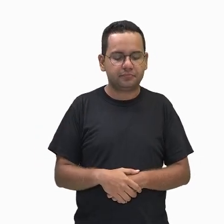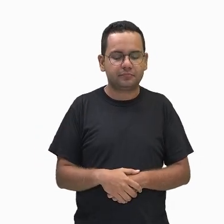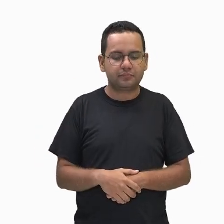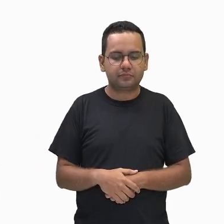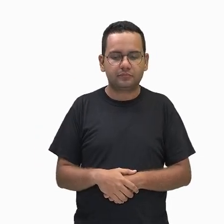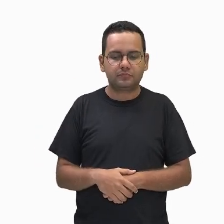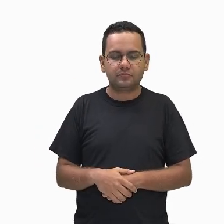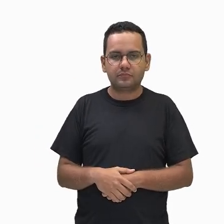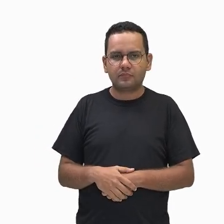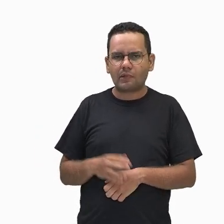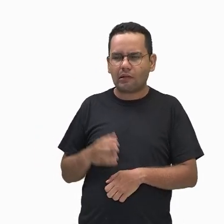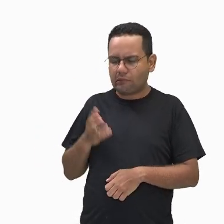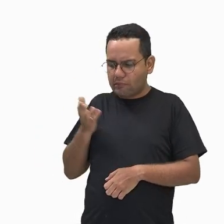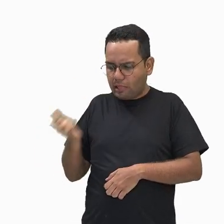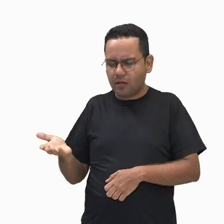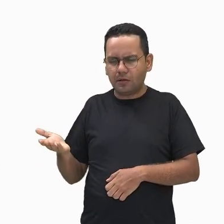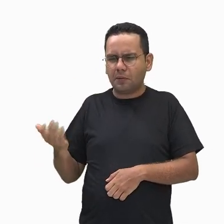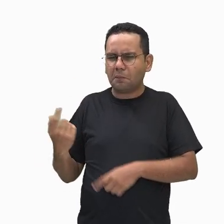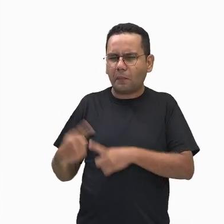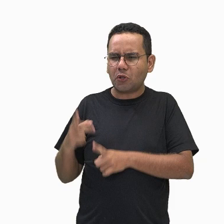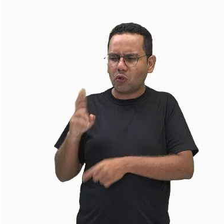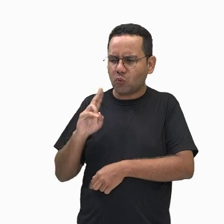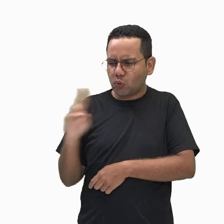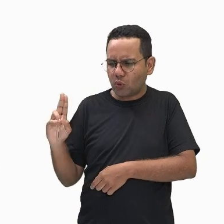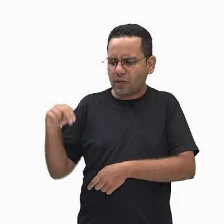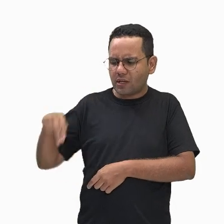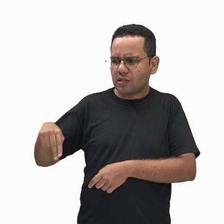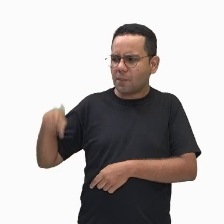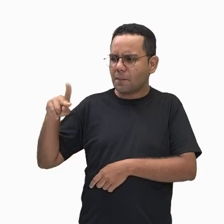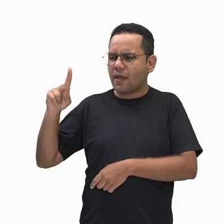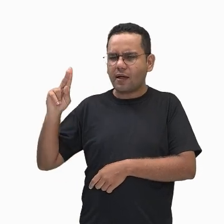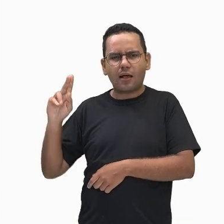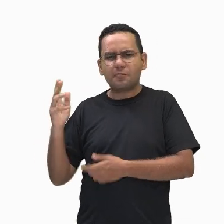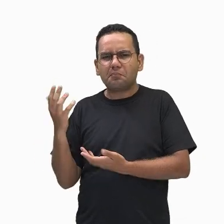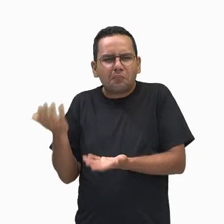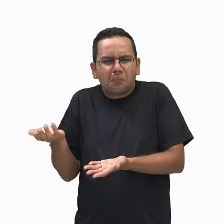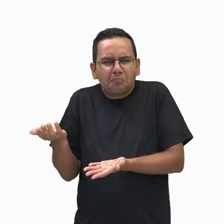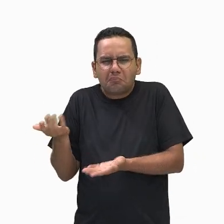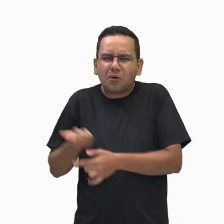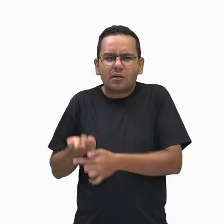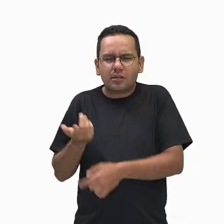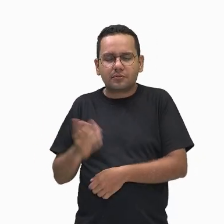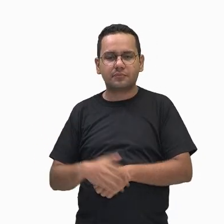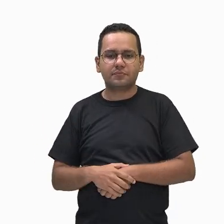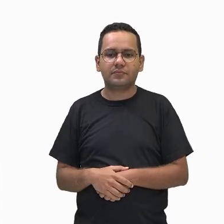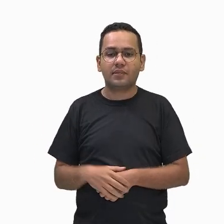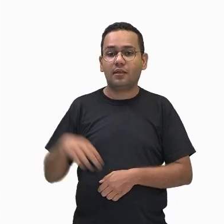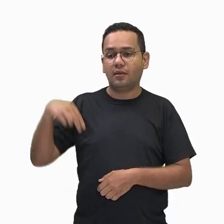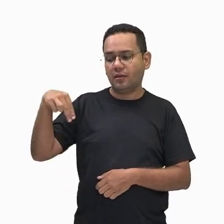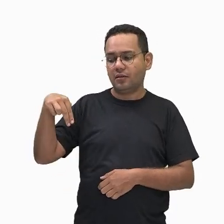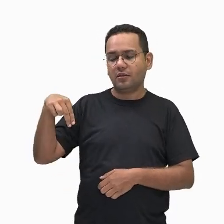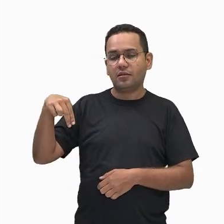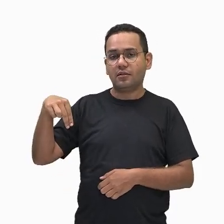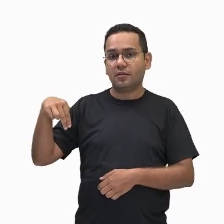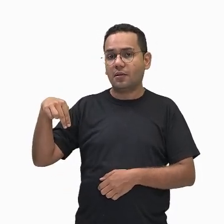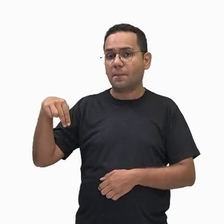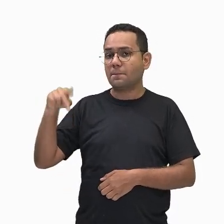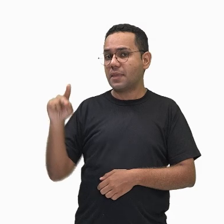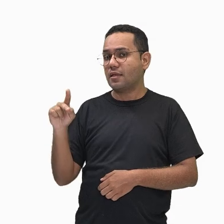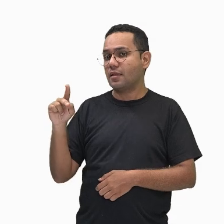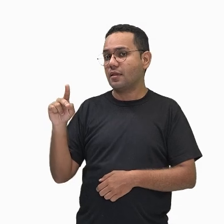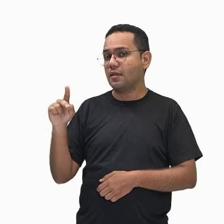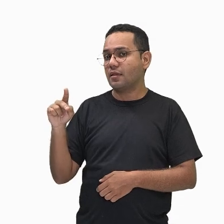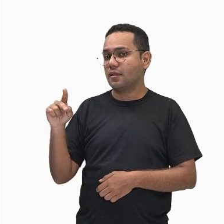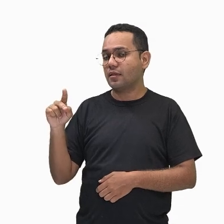que esse fertilizante é chamado de NPK? Olha só, a primeira letra N, a segunda letra